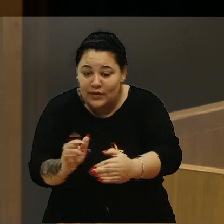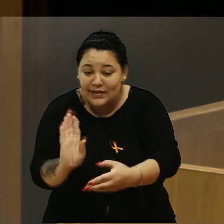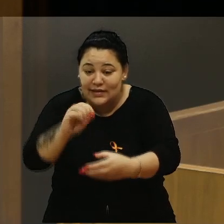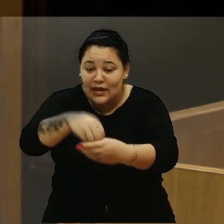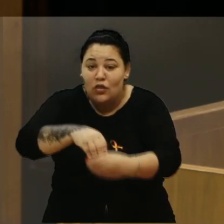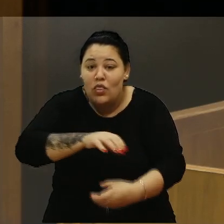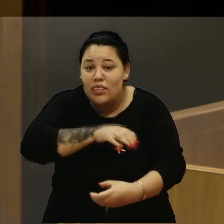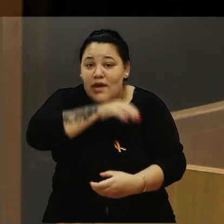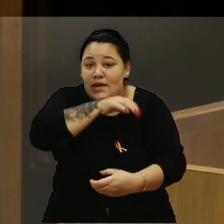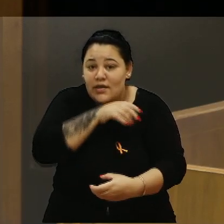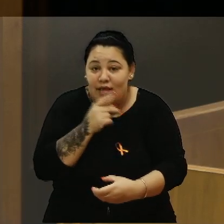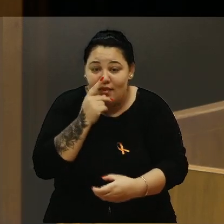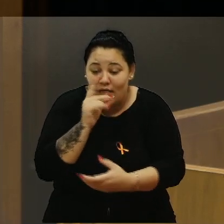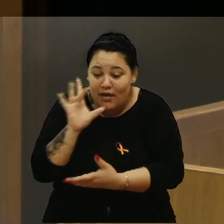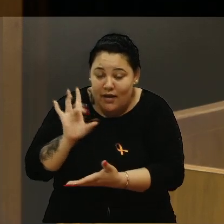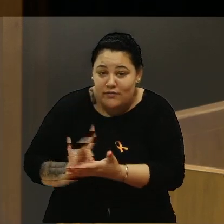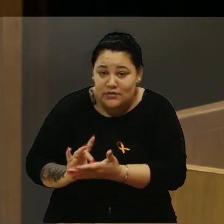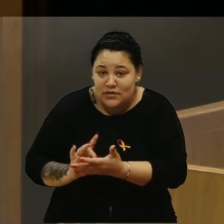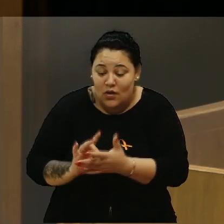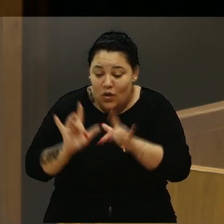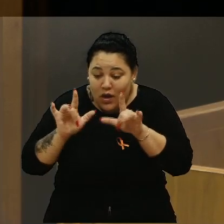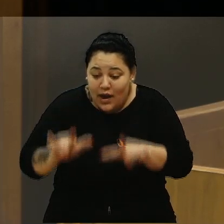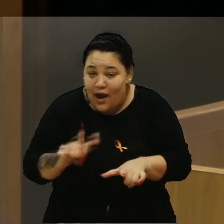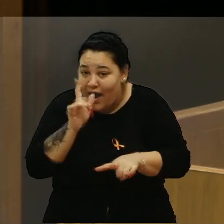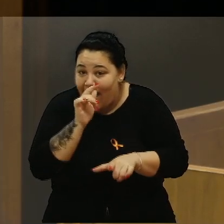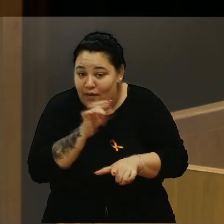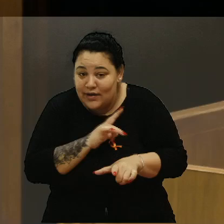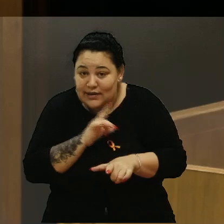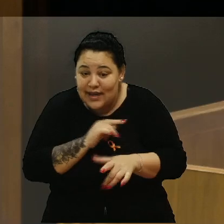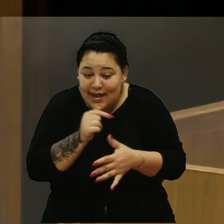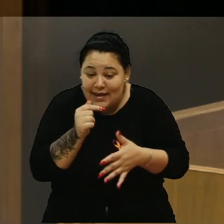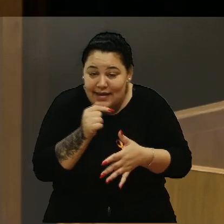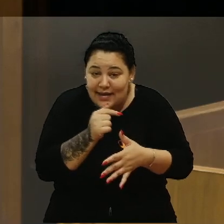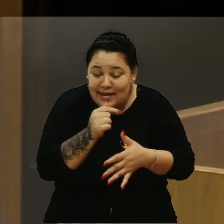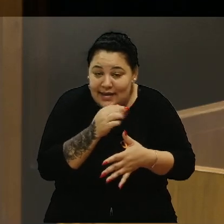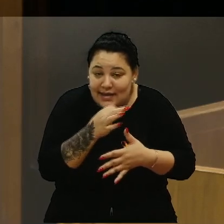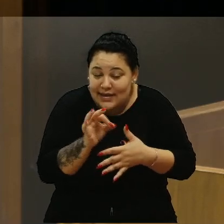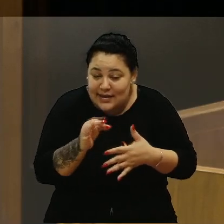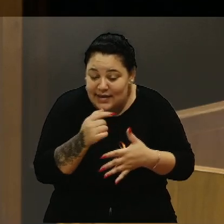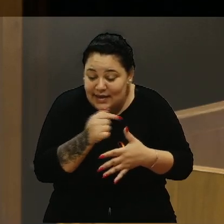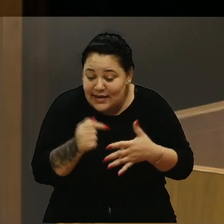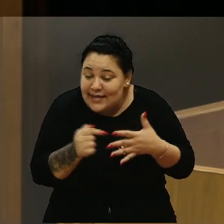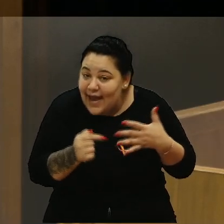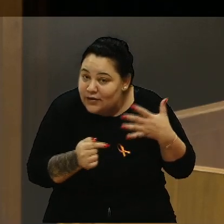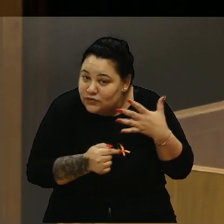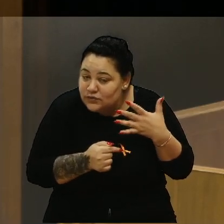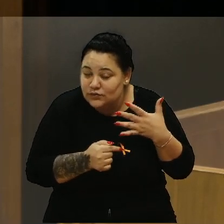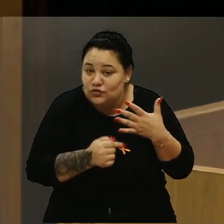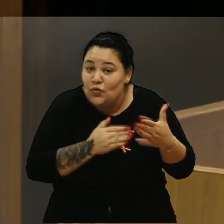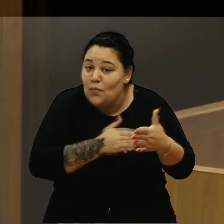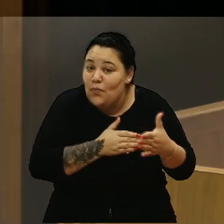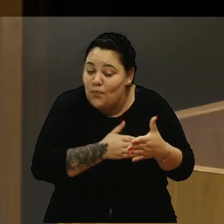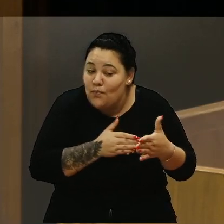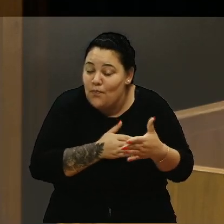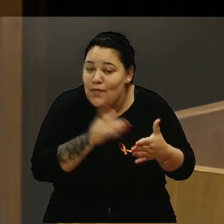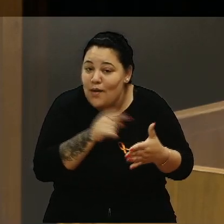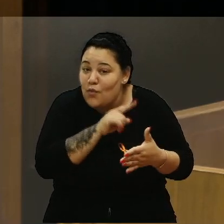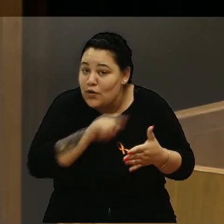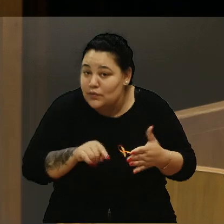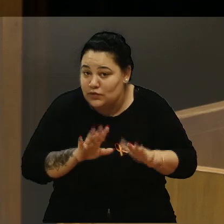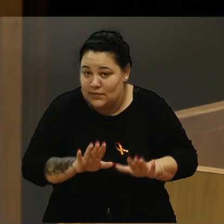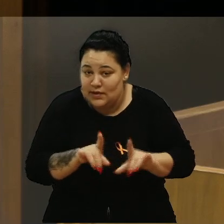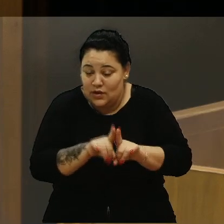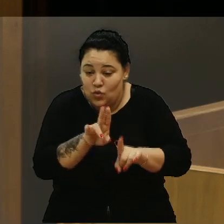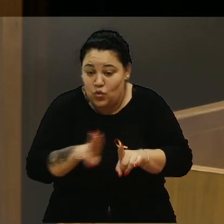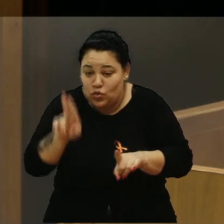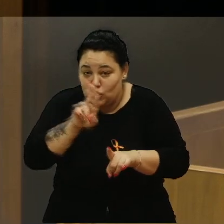define as zonas de águas e estabelece diferentes níveis de restrição. Uso e ocupação do